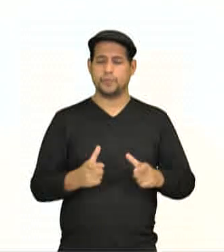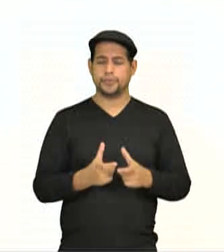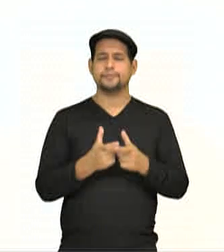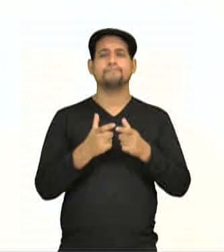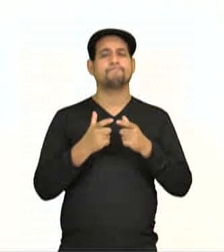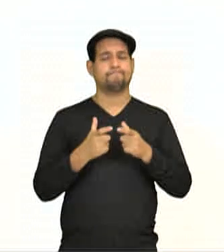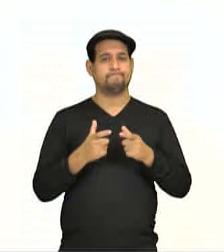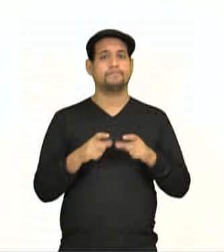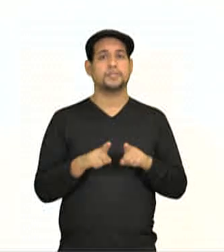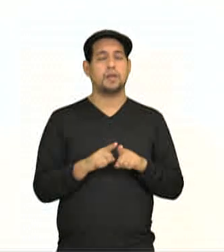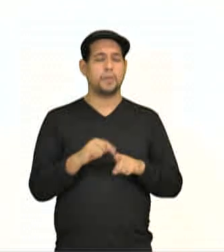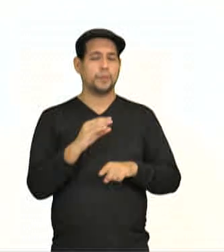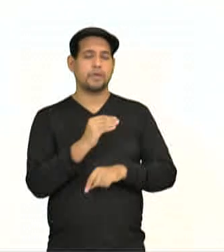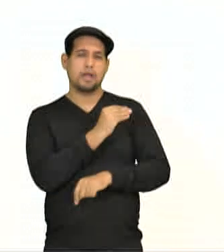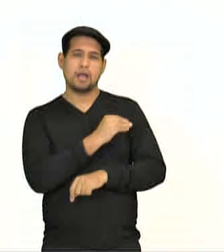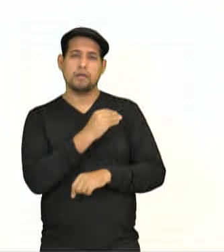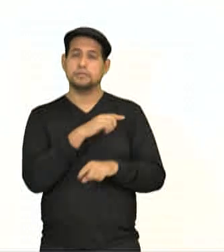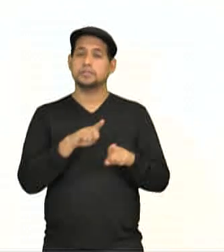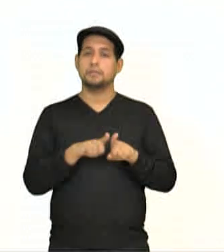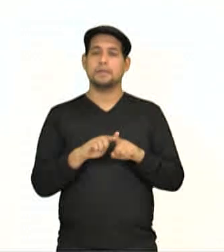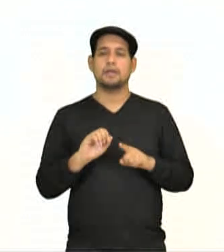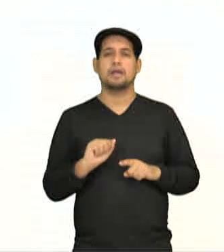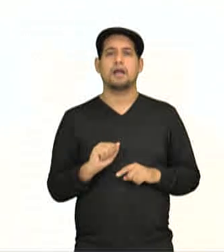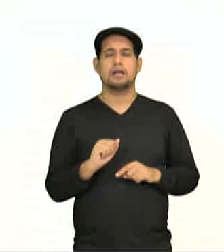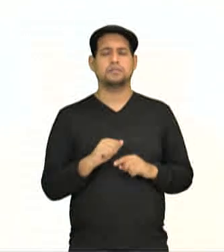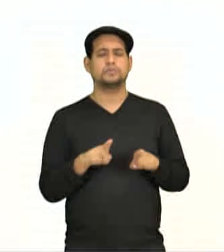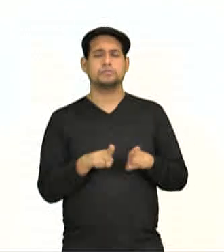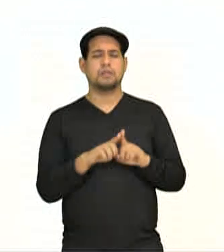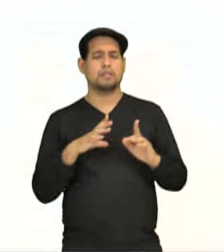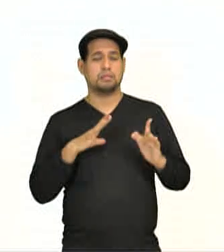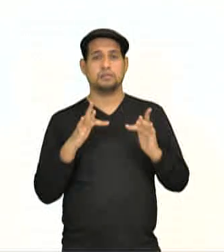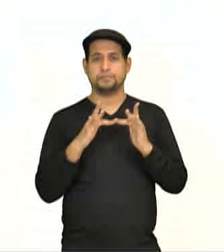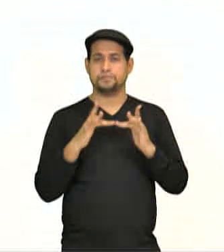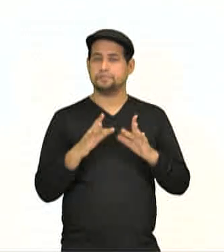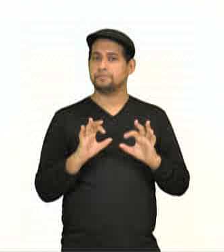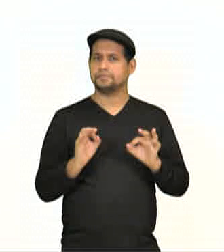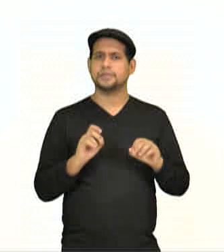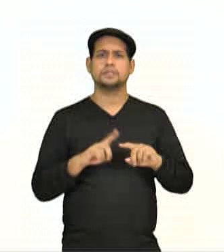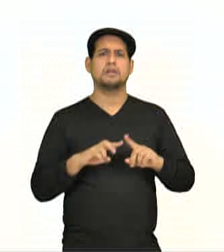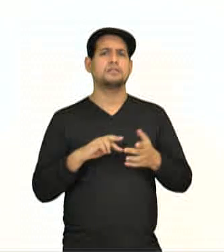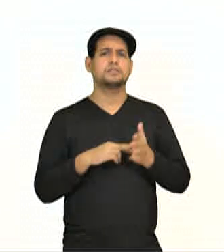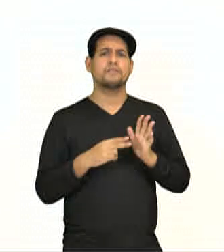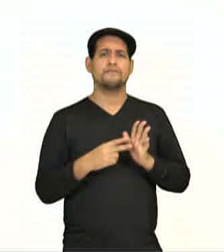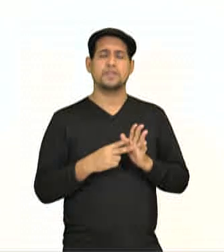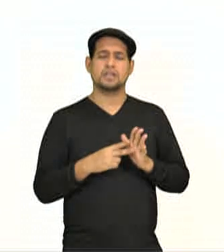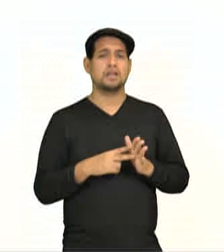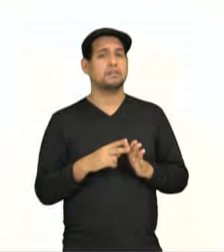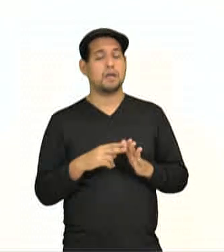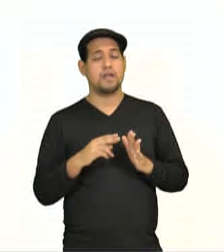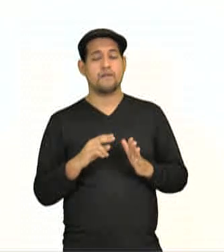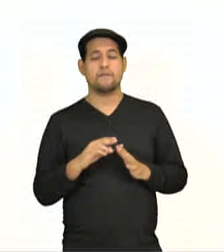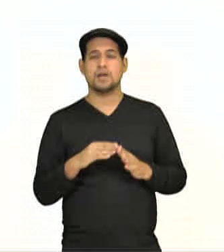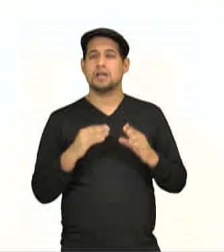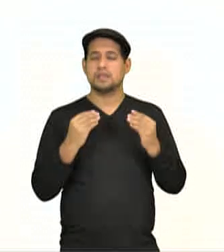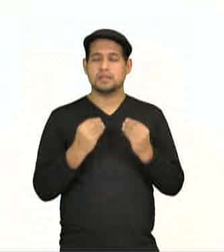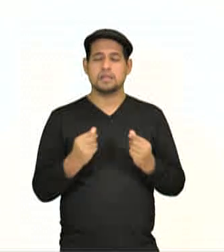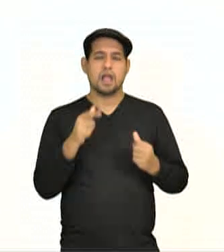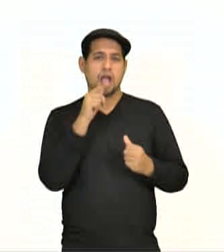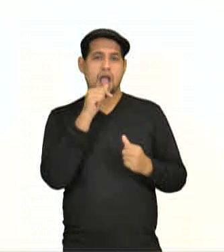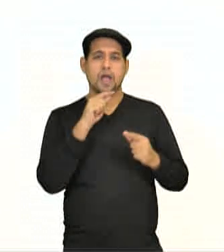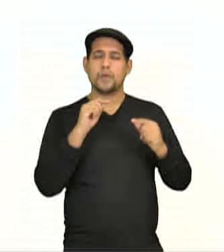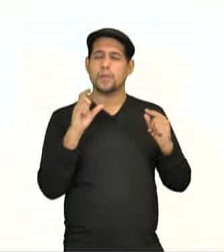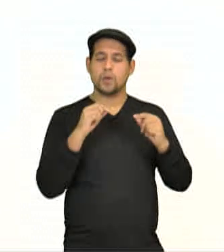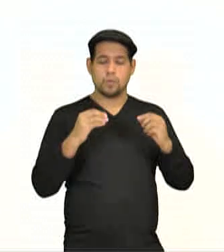que os álcoois e os ácidos carboxílicos correspondentes. São mais densos que a água e pouco